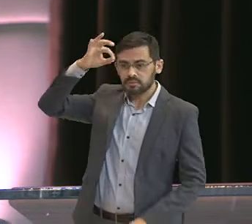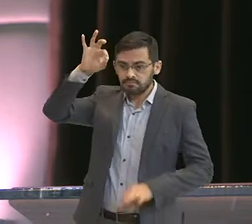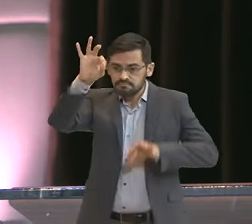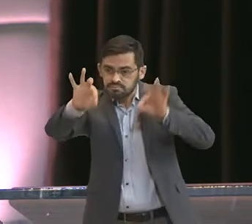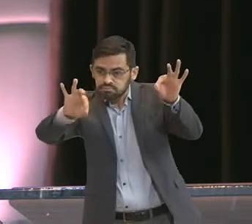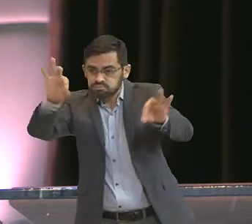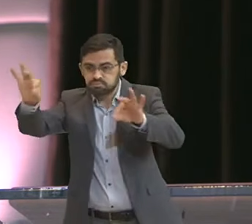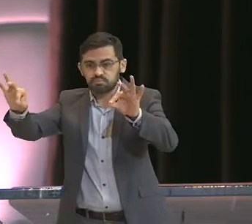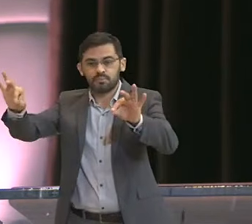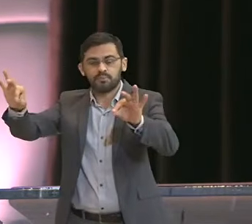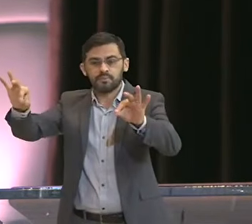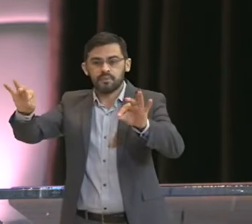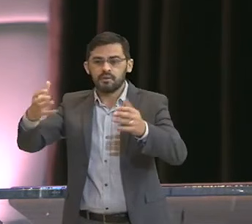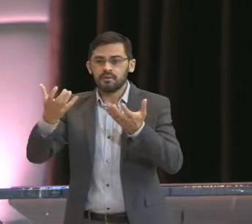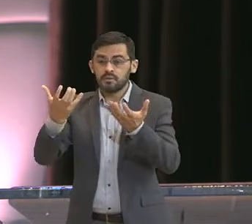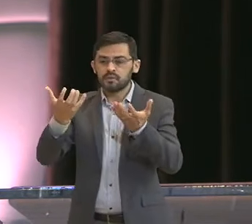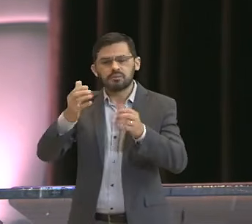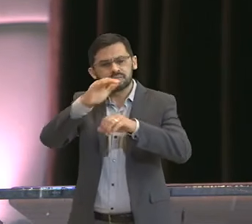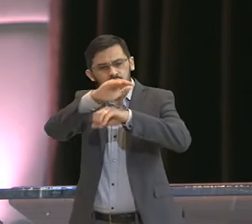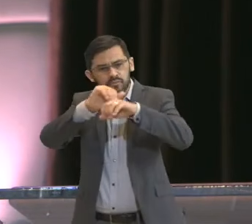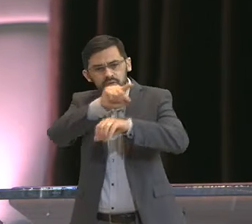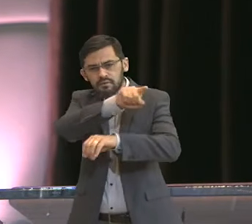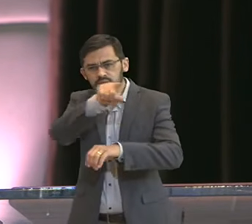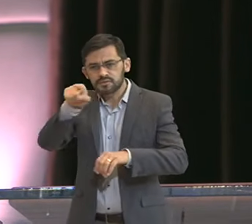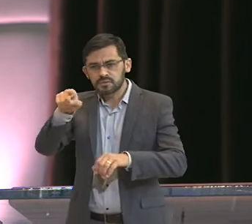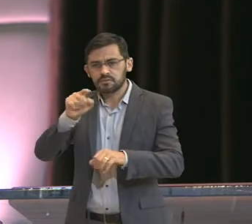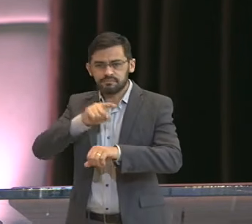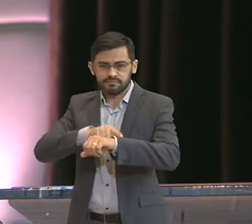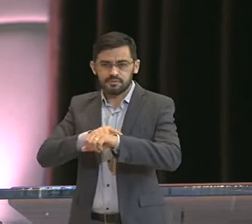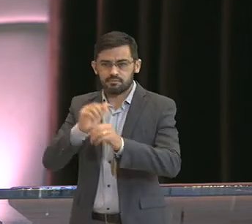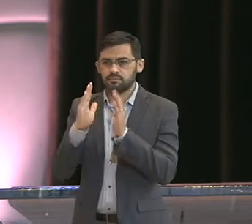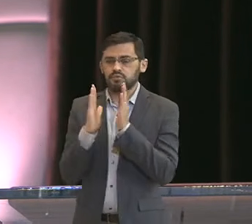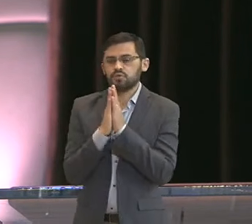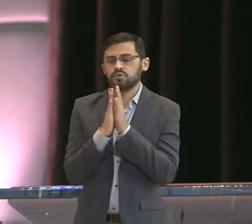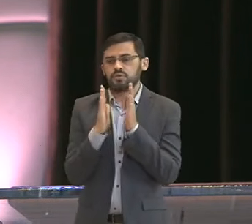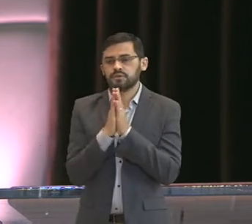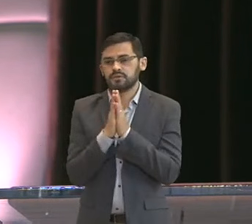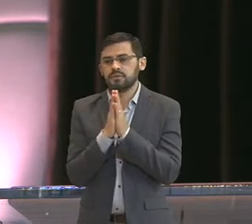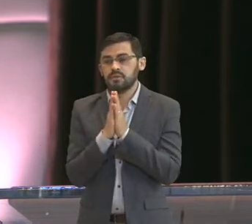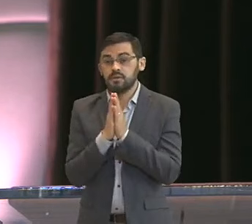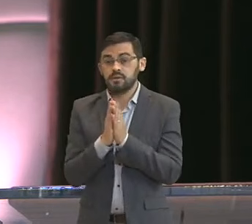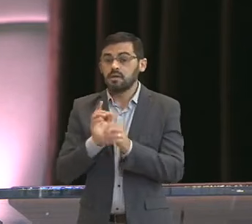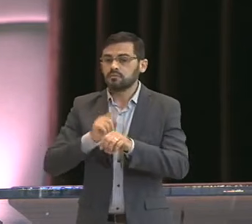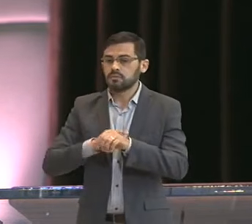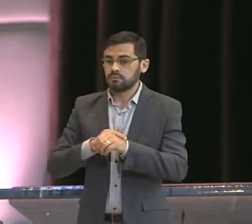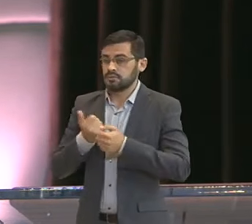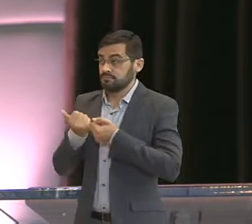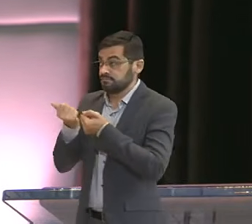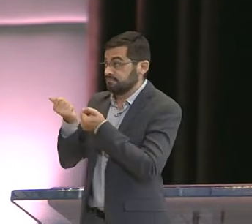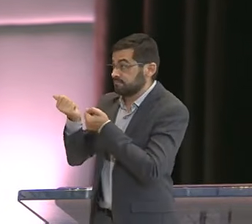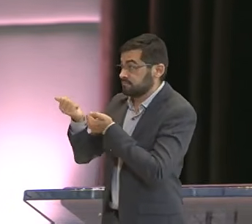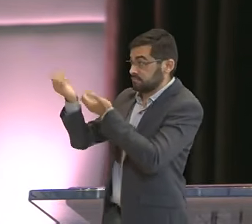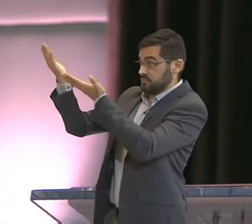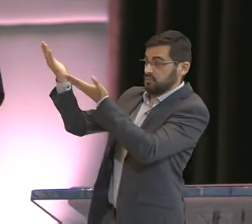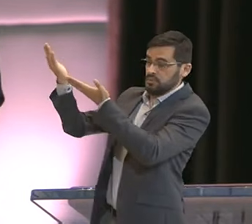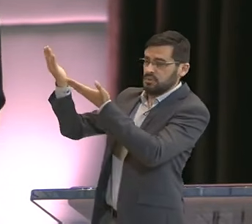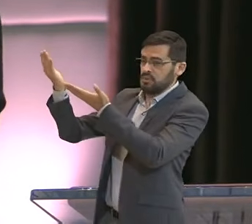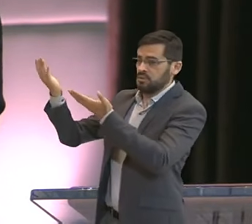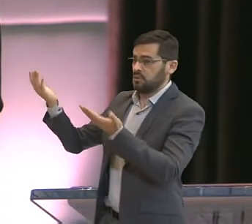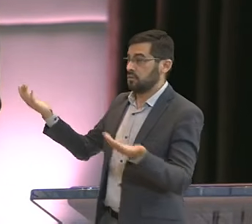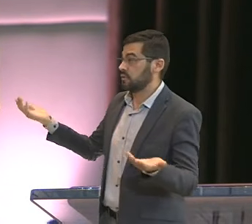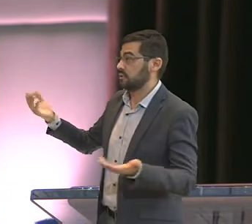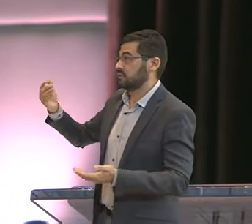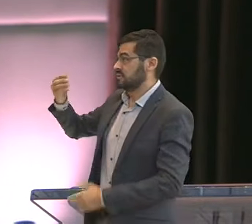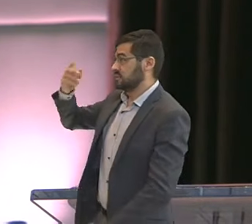derramar. Eu queria convidar você para esse tempo de oração. É um tempo de entrega, onde a gente vai dizer: estou